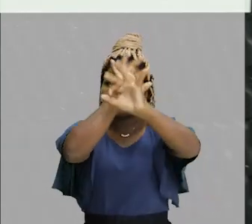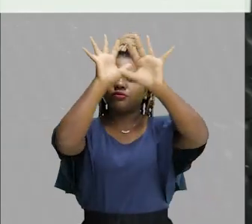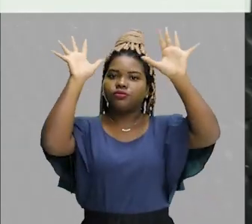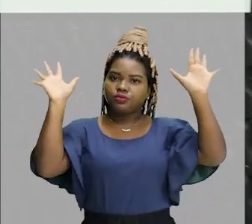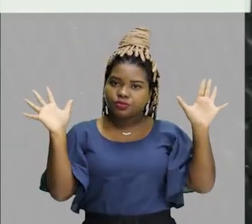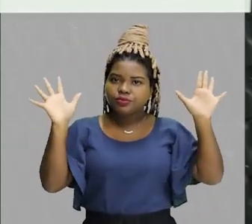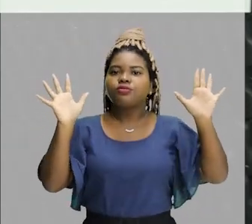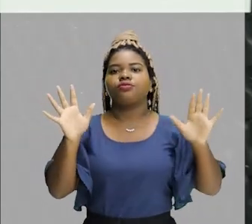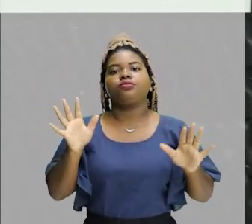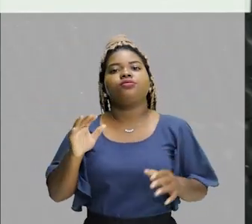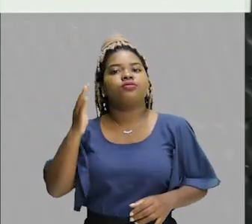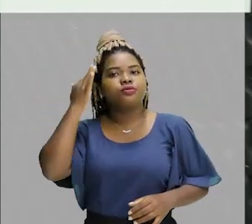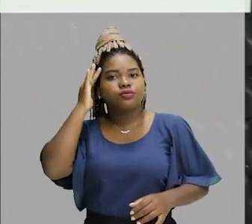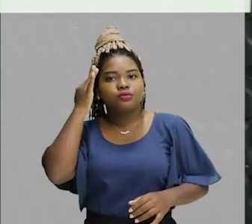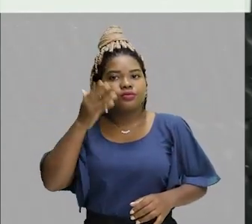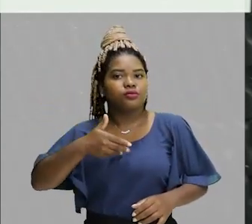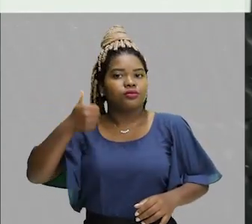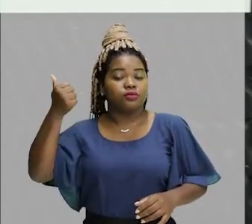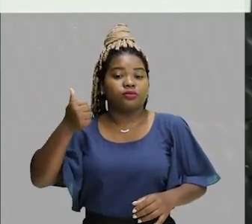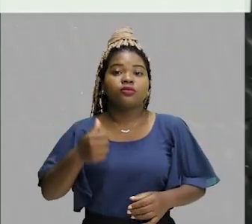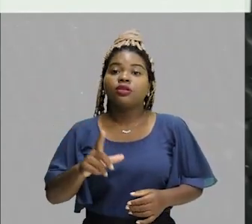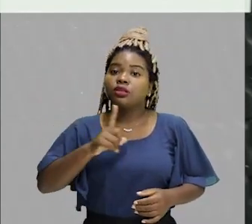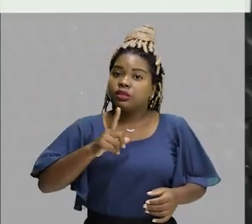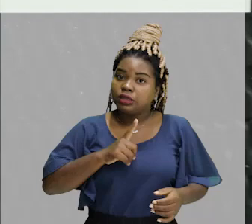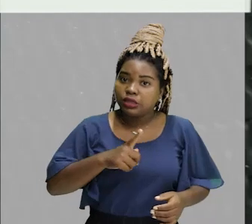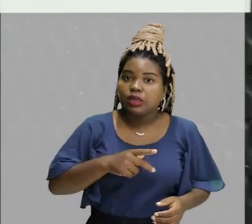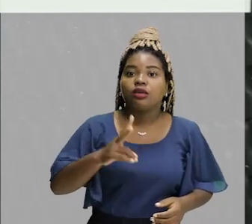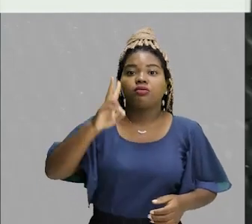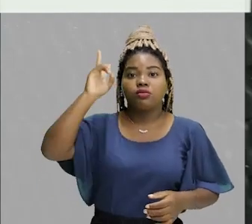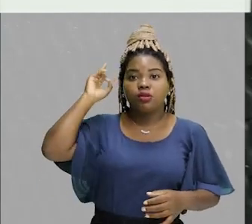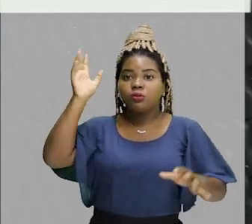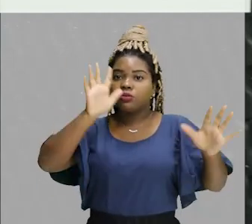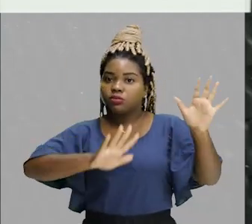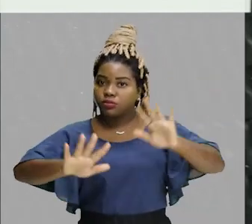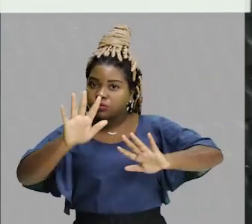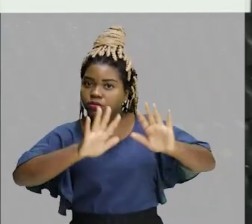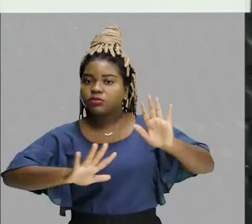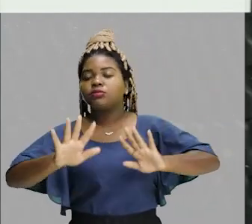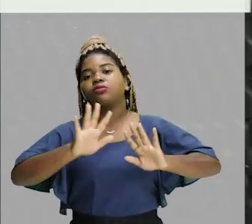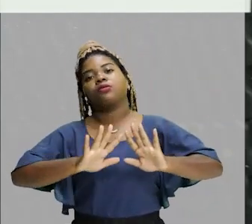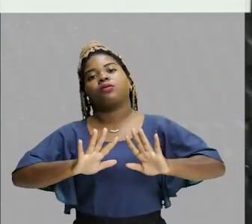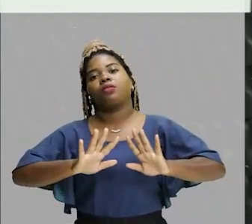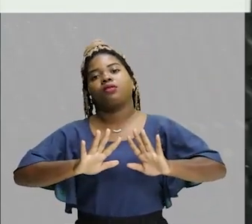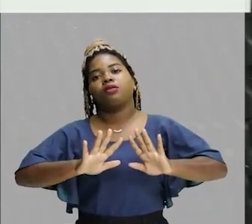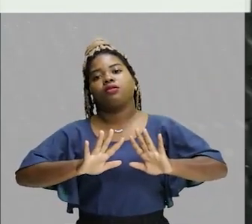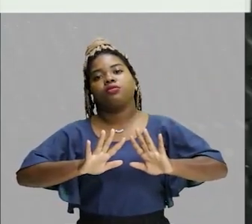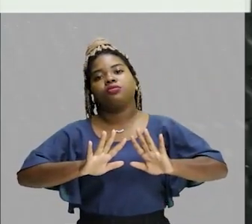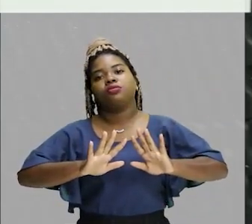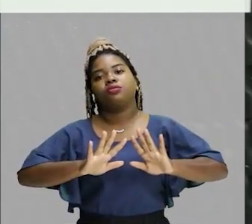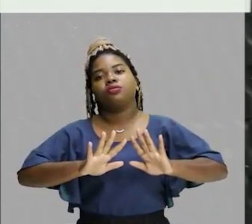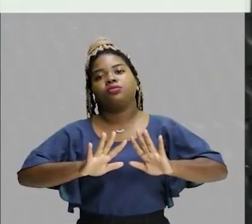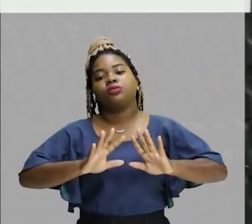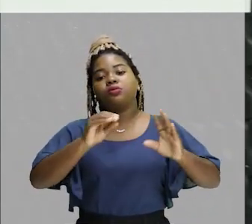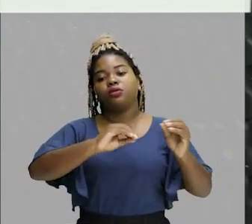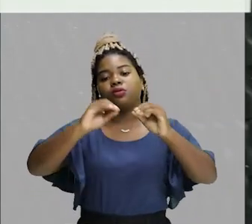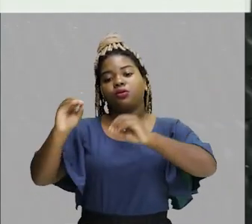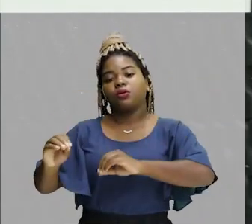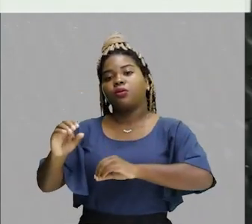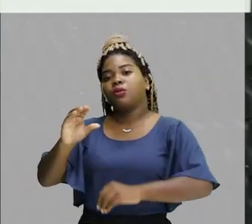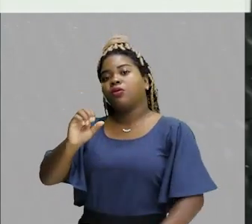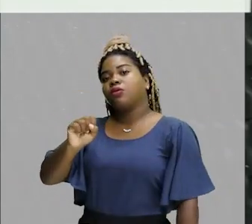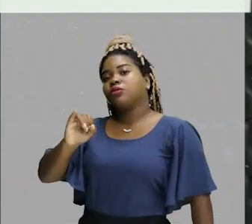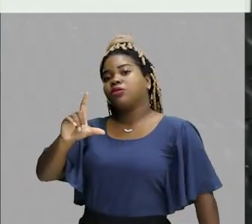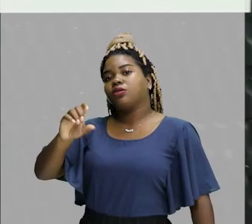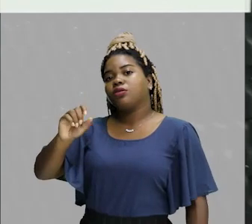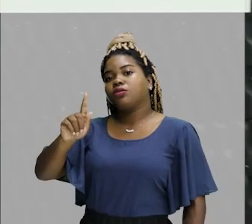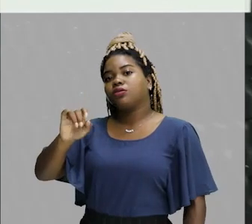melhor. E isso aparece muito nos vestibulares, tá? Tenham muito cuidado com isso. Geralmente os vestibulares colocam um silogismo, tá?